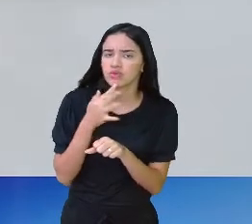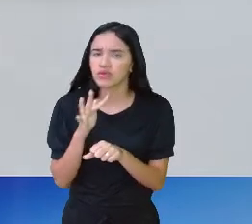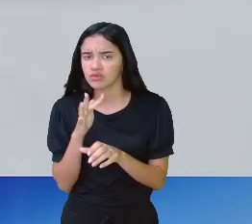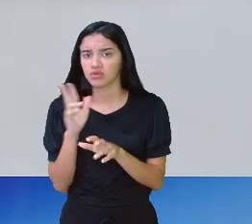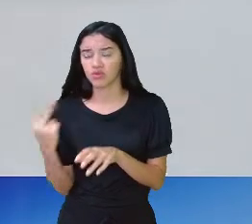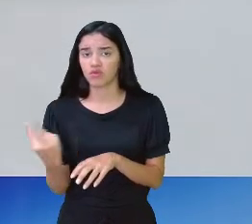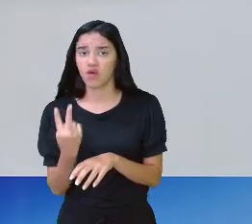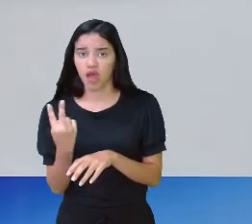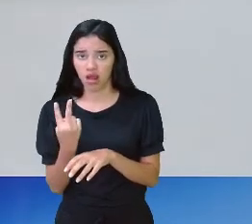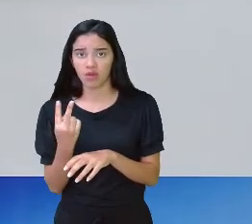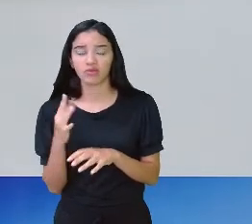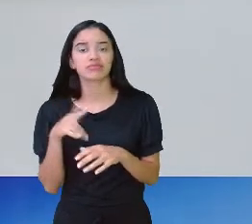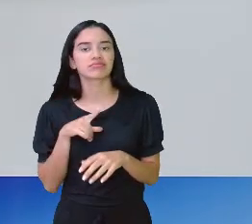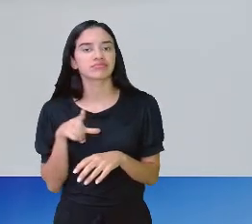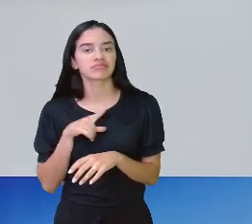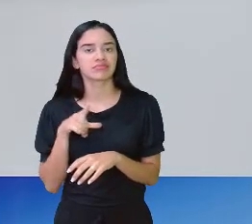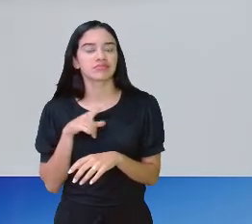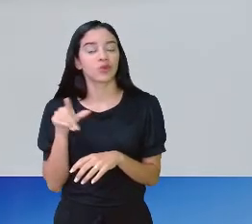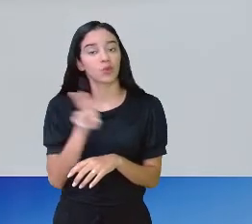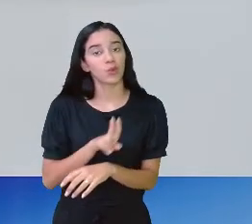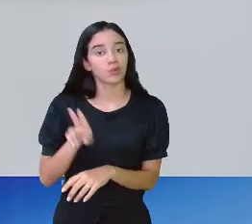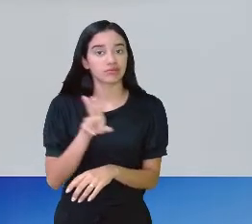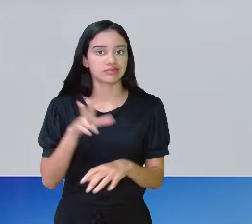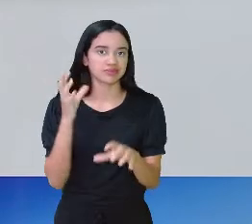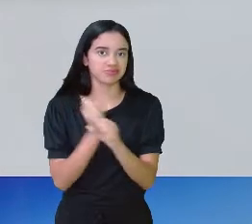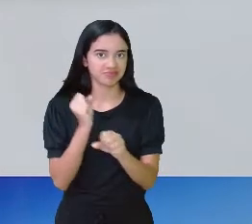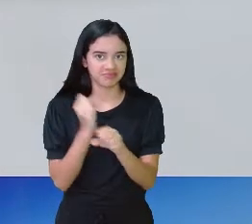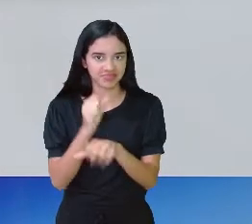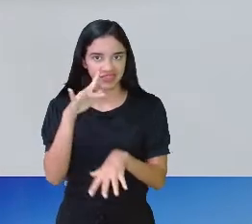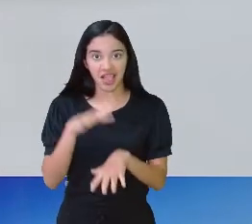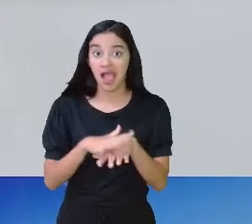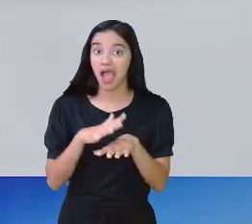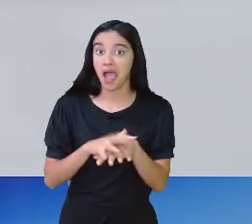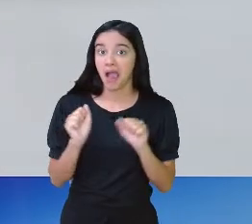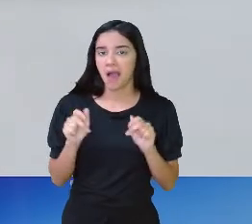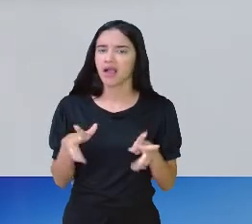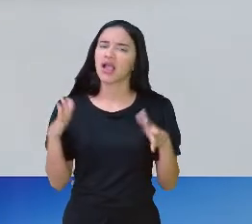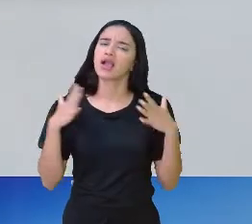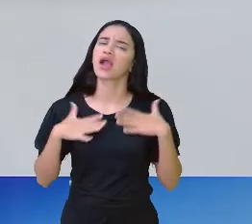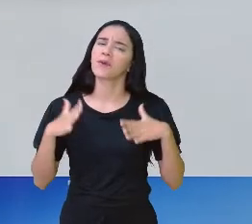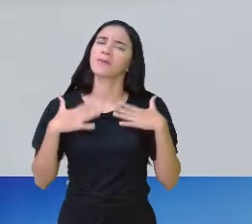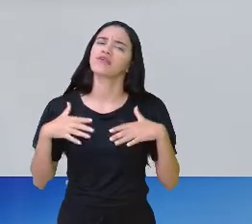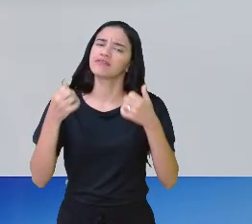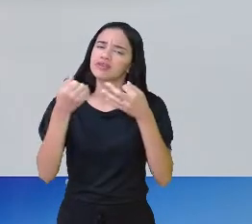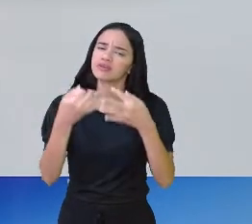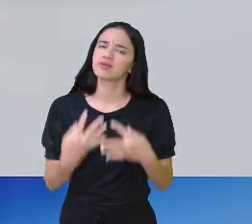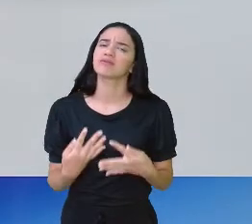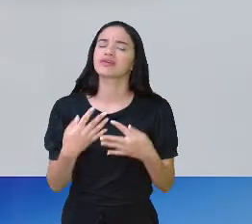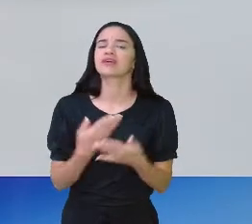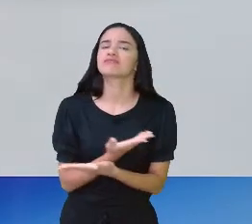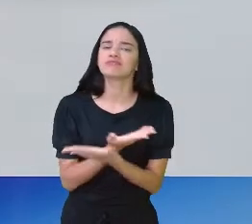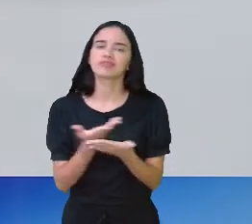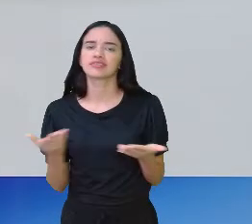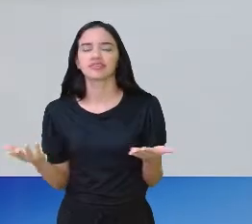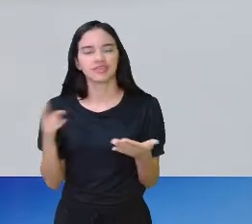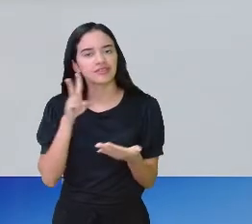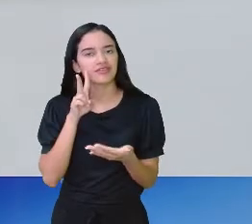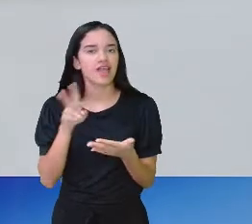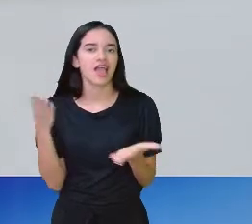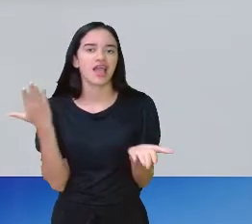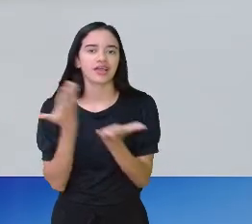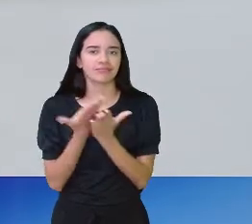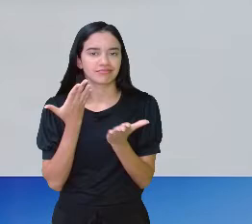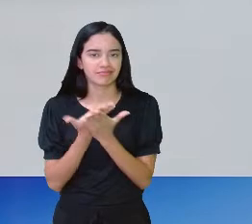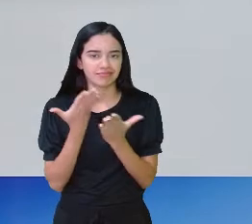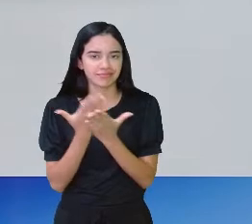tem, utilizando operações matemáticas, beleza? Calma, eu vou explicar direitinho, vocês vão ver que essa aula